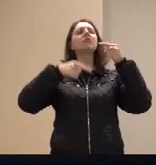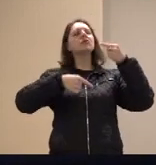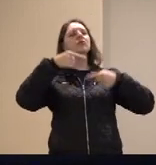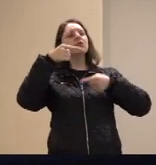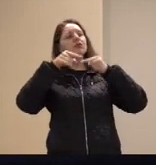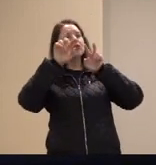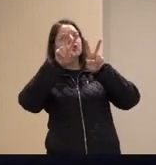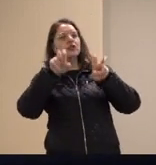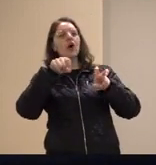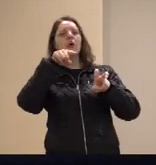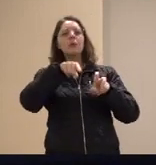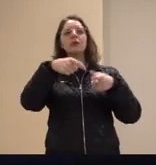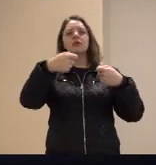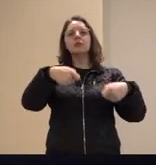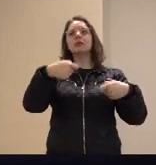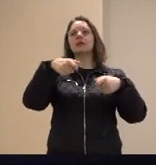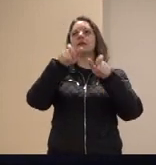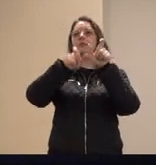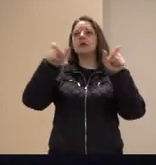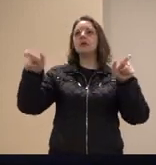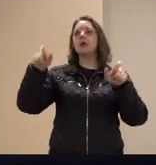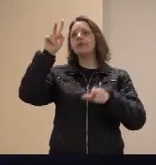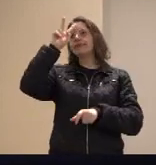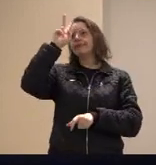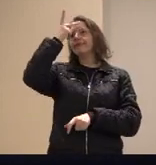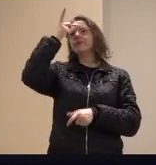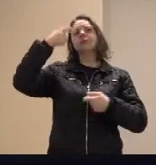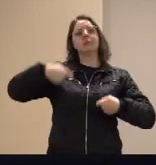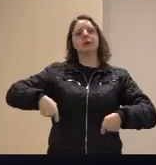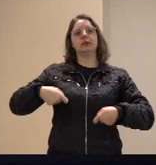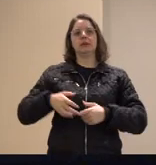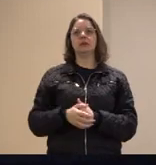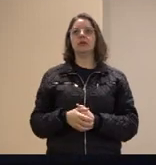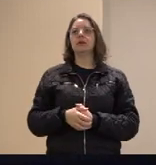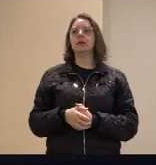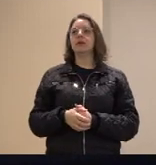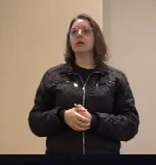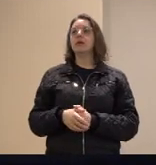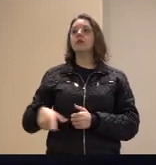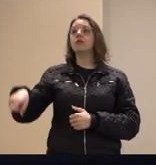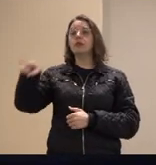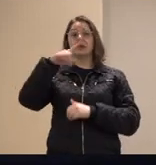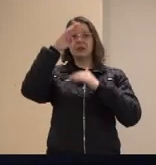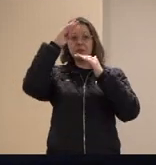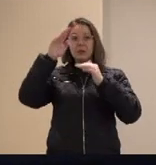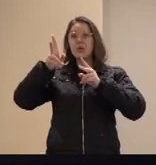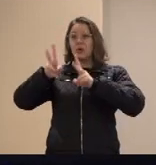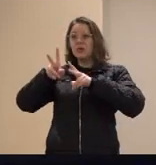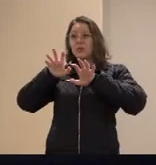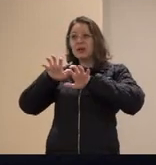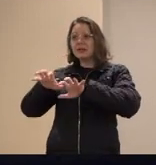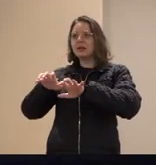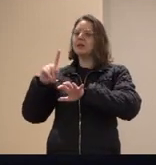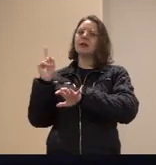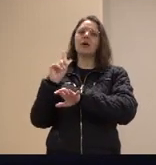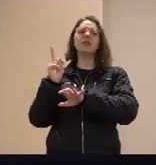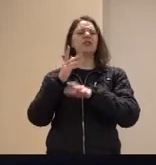de mudança de mentalidade. Com todo o respeito àqueles que insistem nesta ideia, eu acho que a gente precisa dar um passo